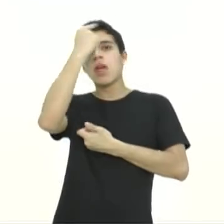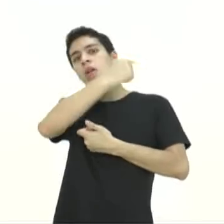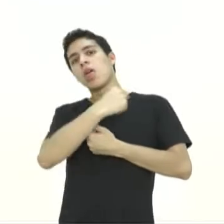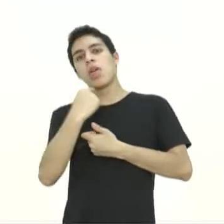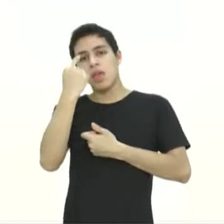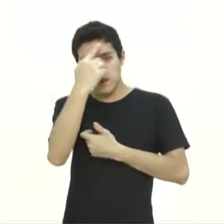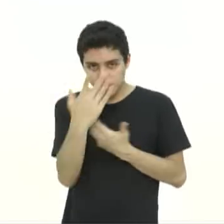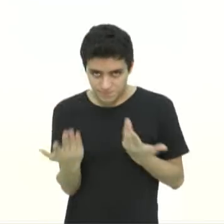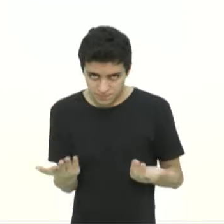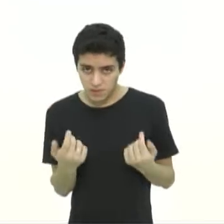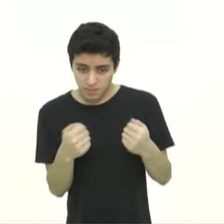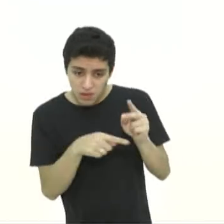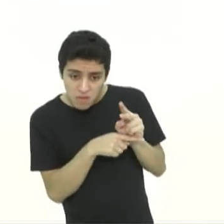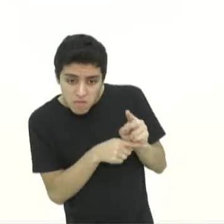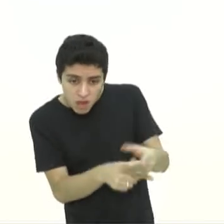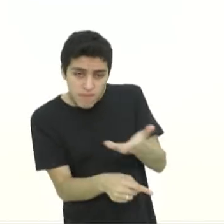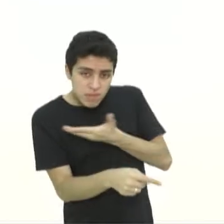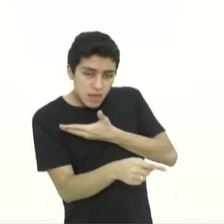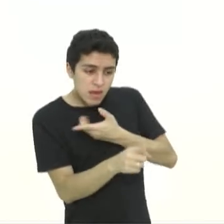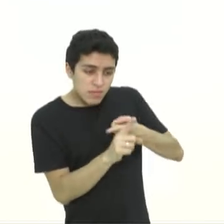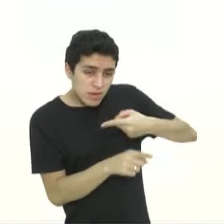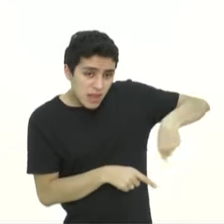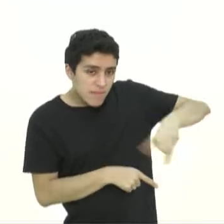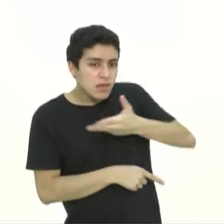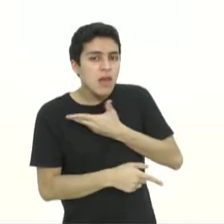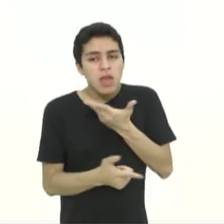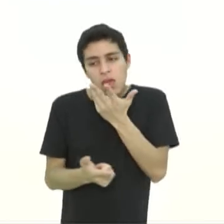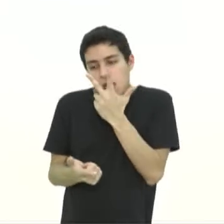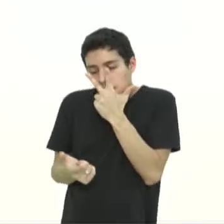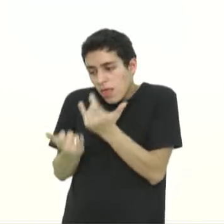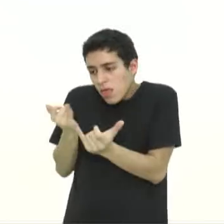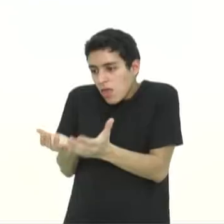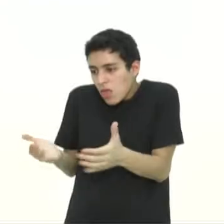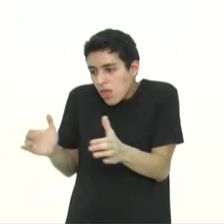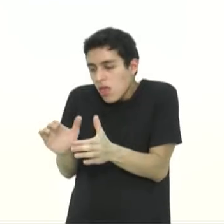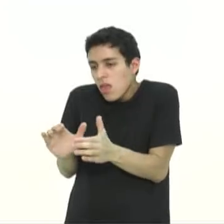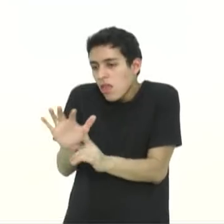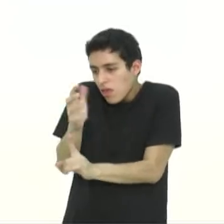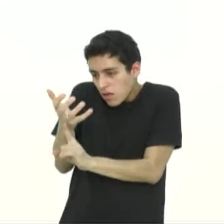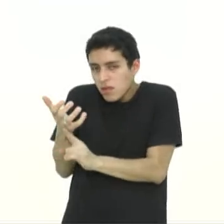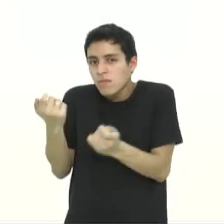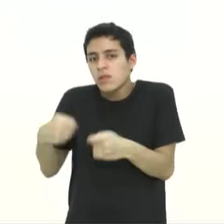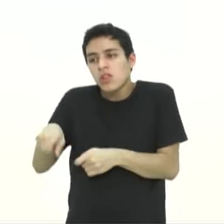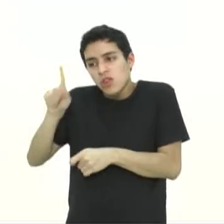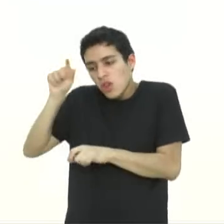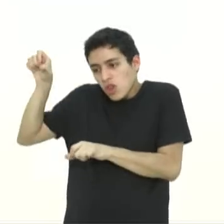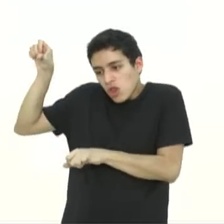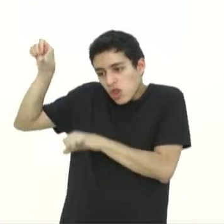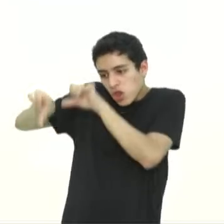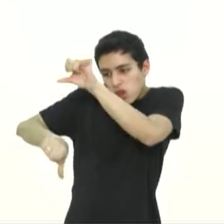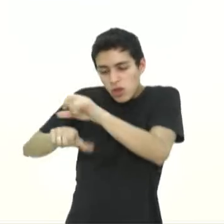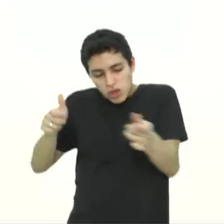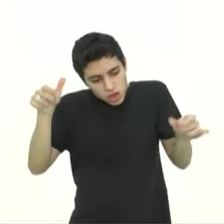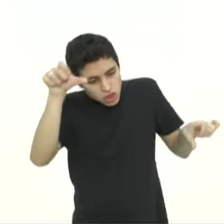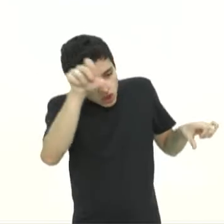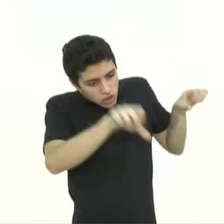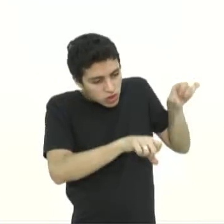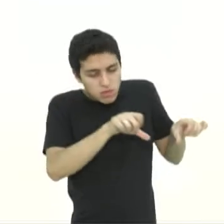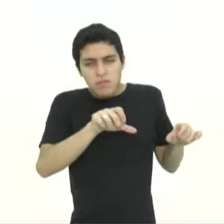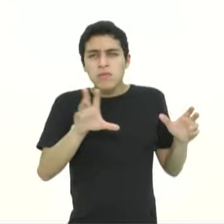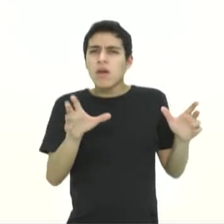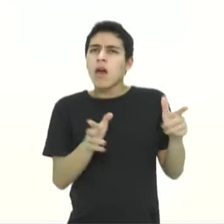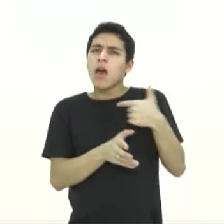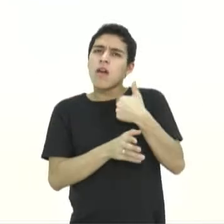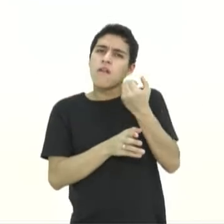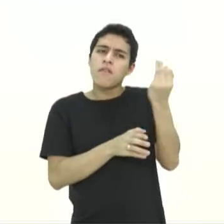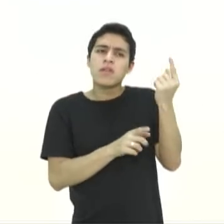das amizades, porque são como uma planta, devem ser regadas diariamente, o que me faz pensar em quem vai cuidar delas quando eu